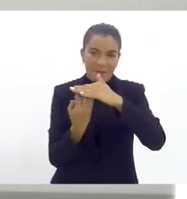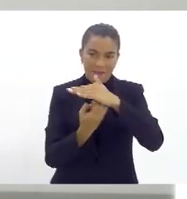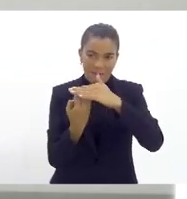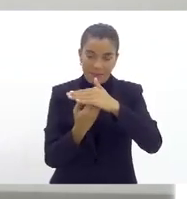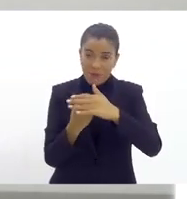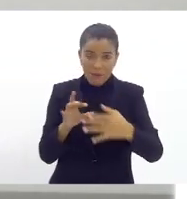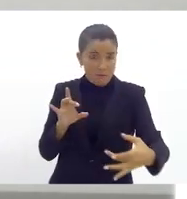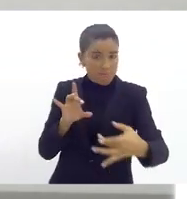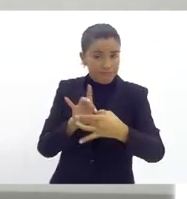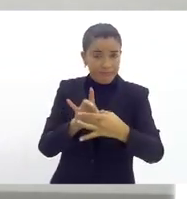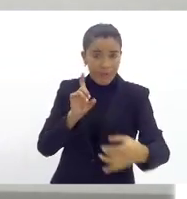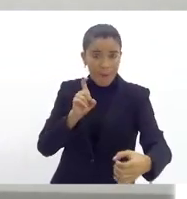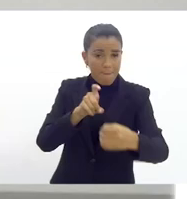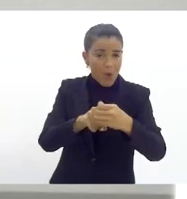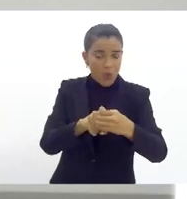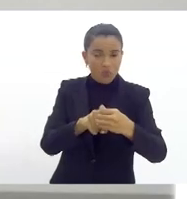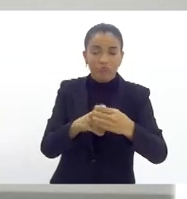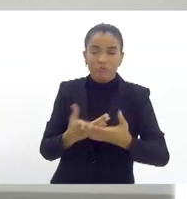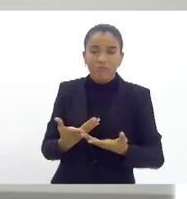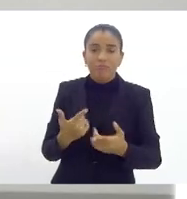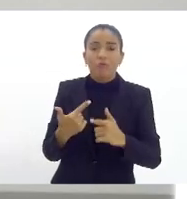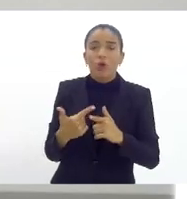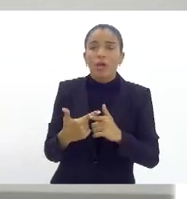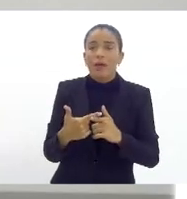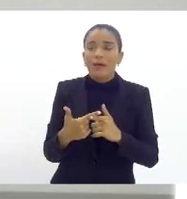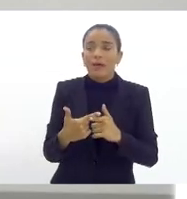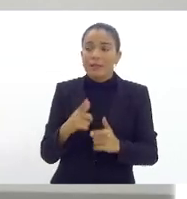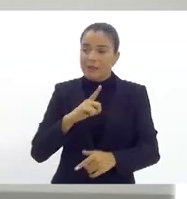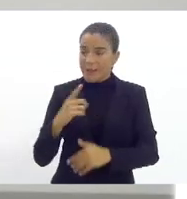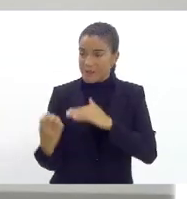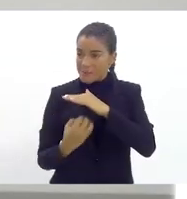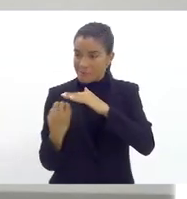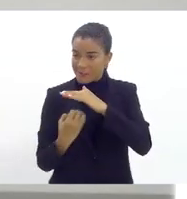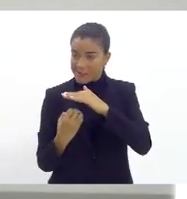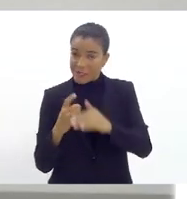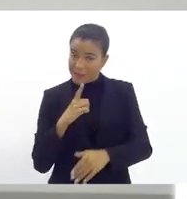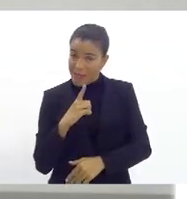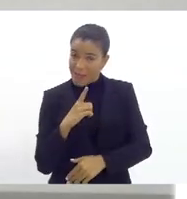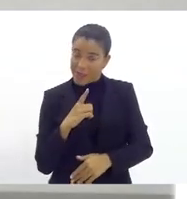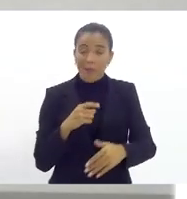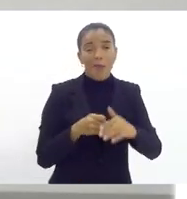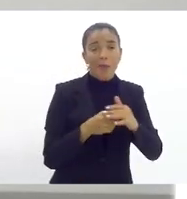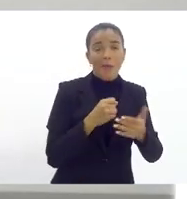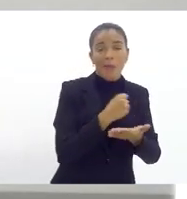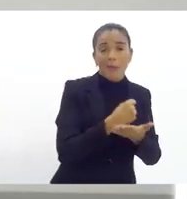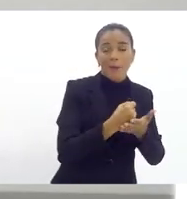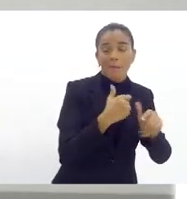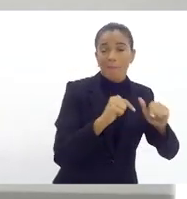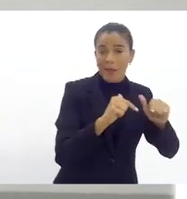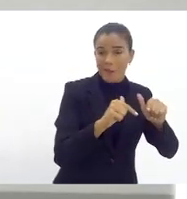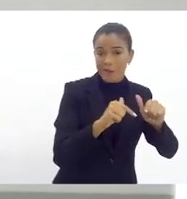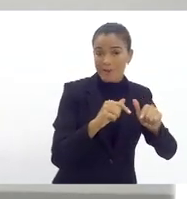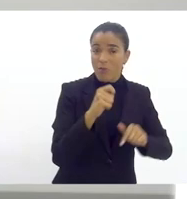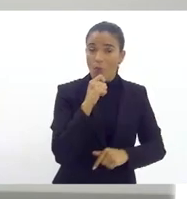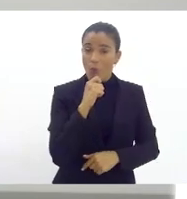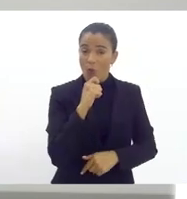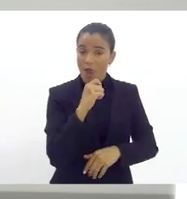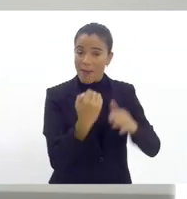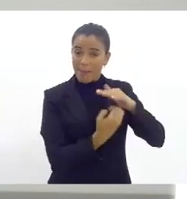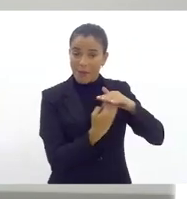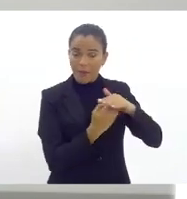conectados para manter porque se tem empresa tem emprego se não tem empresa não tem emprego né